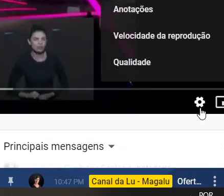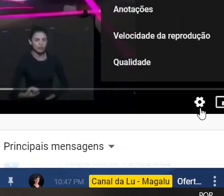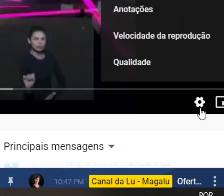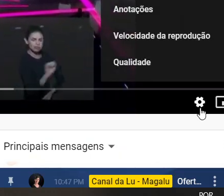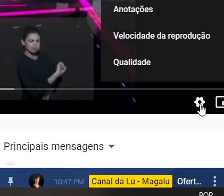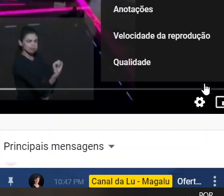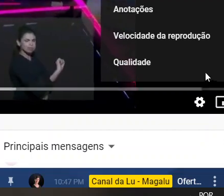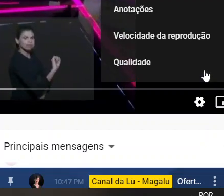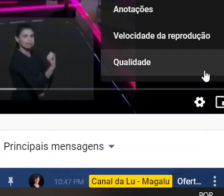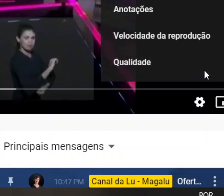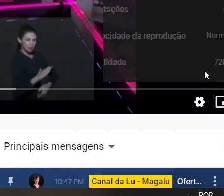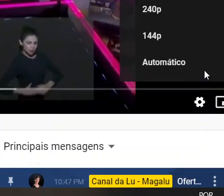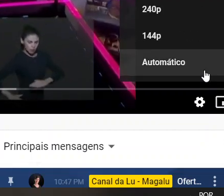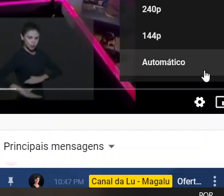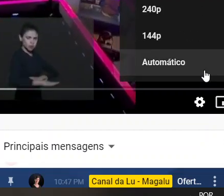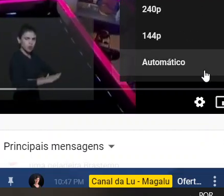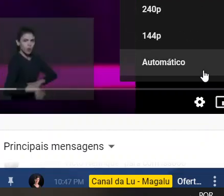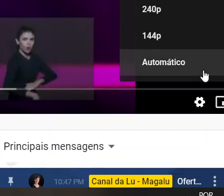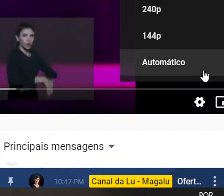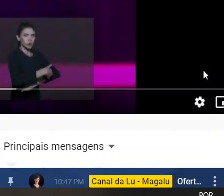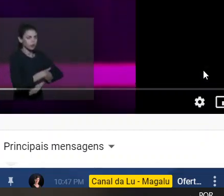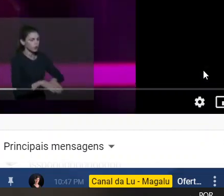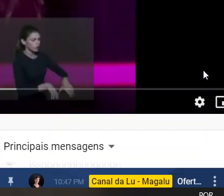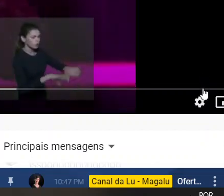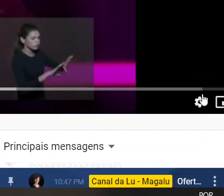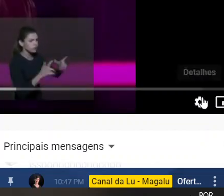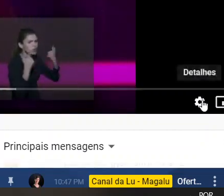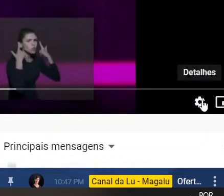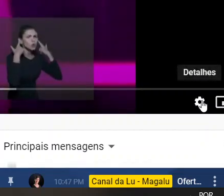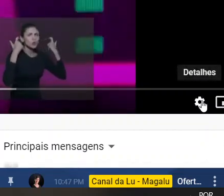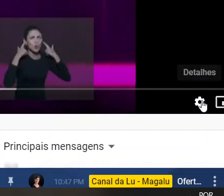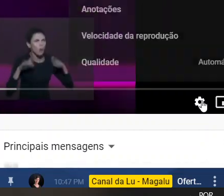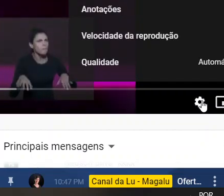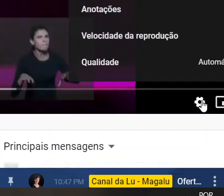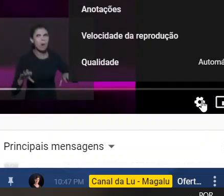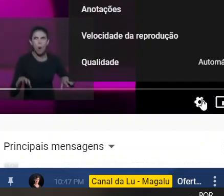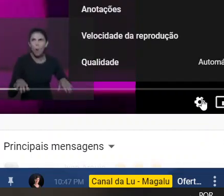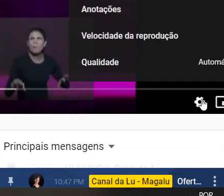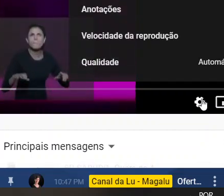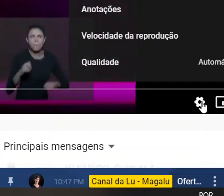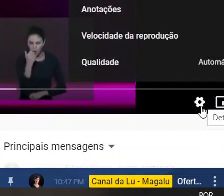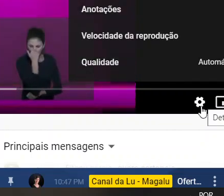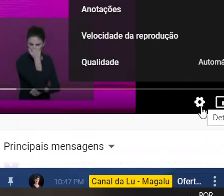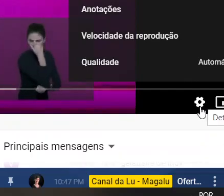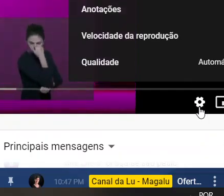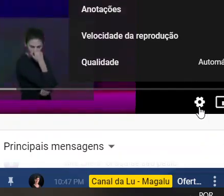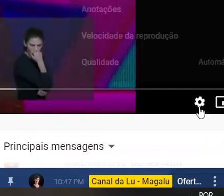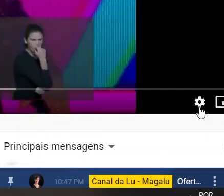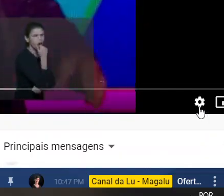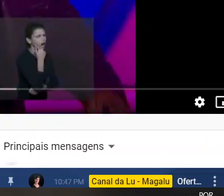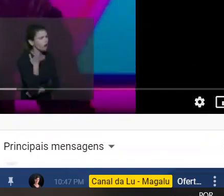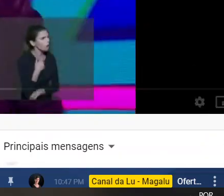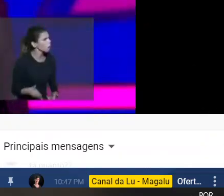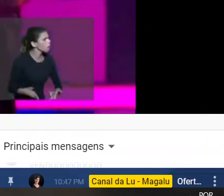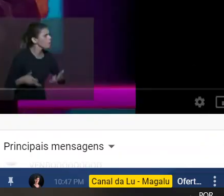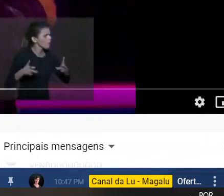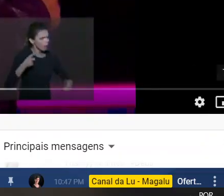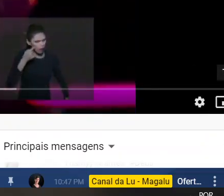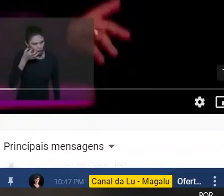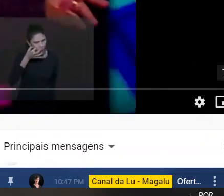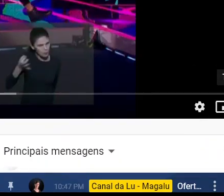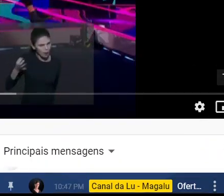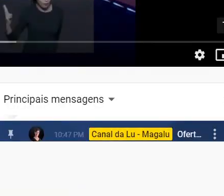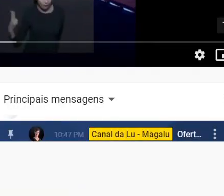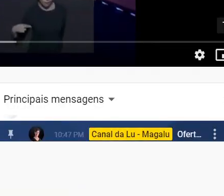Entrei na rua dela com meu carro rebaixado, no meu porta-mar escutando forró pesado. Eu logo percebi quando ela olhou pra